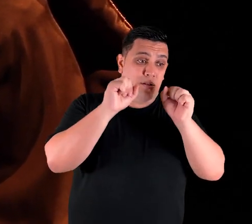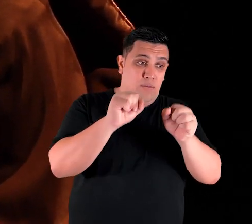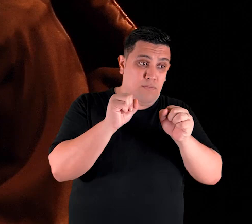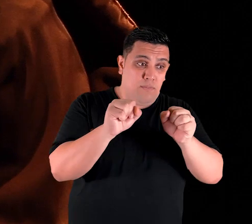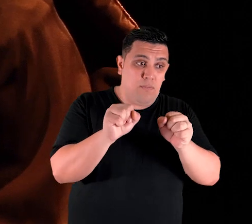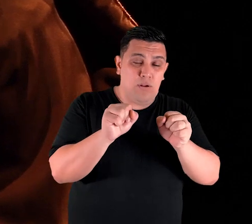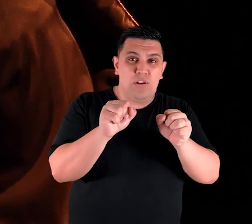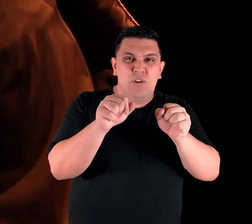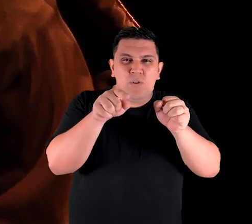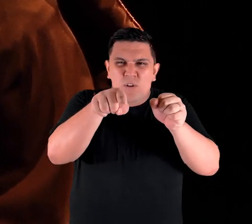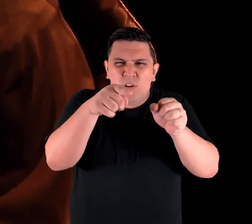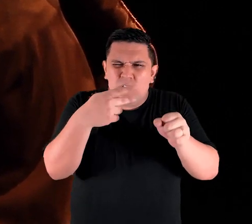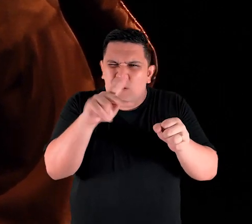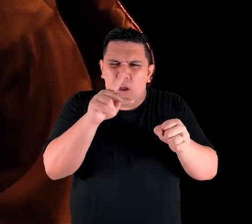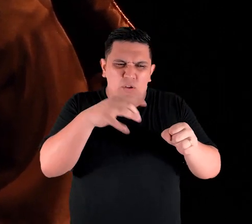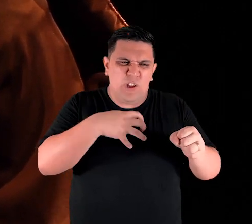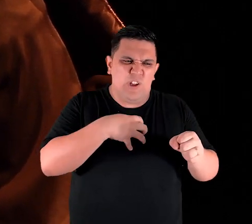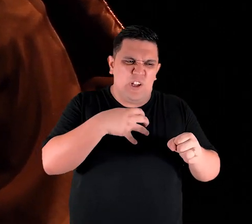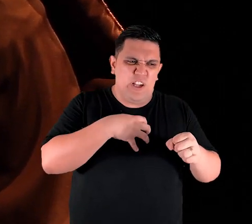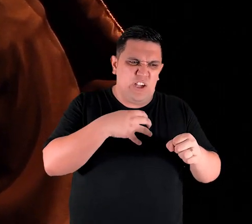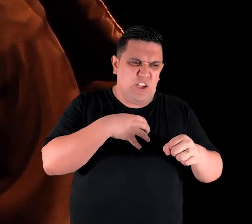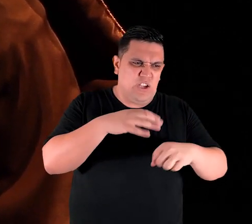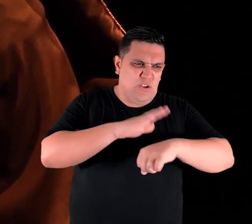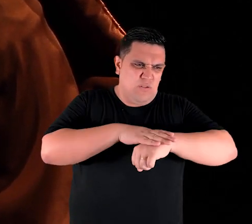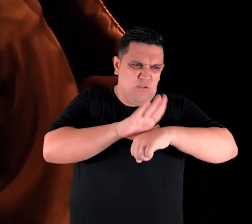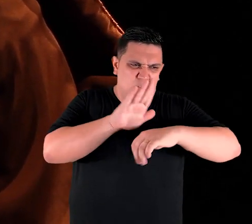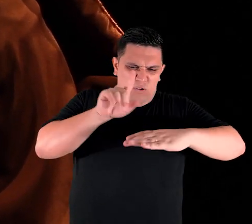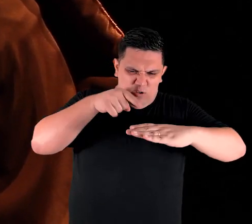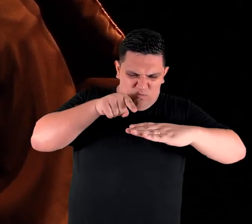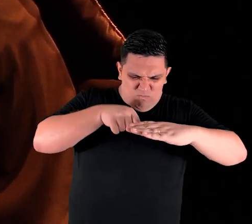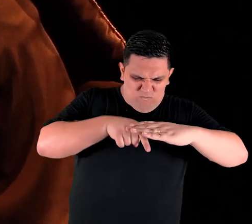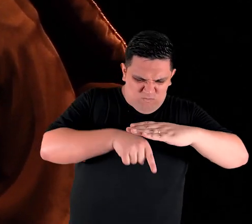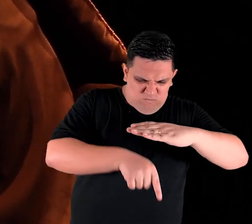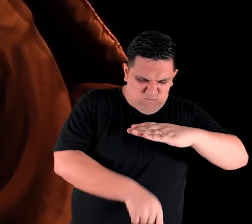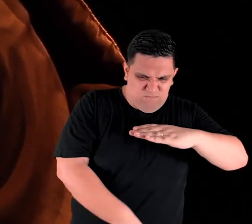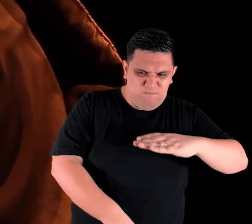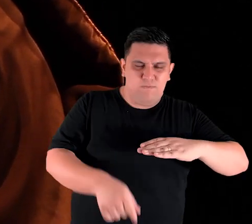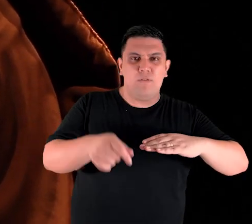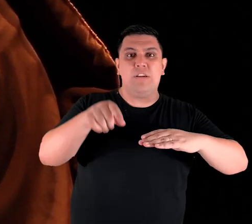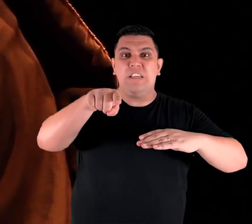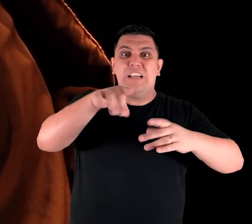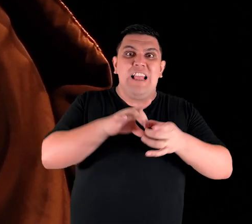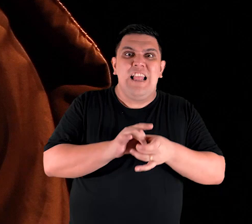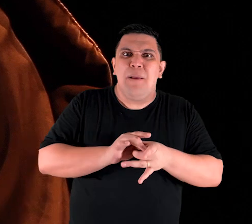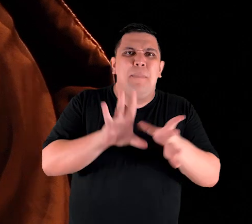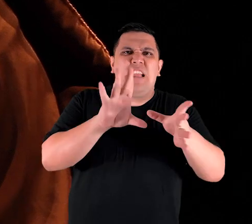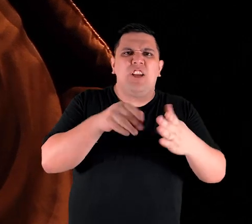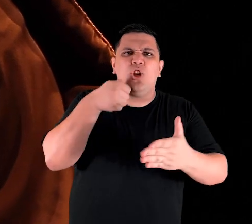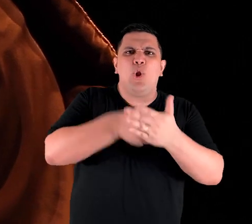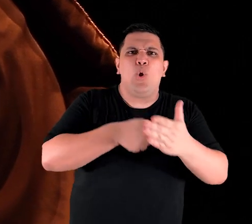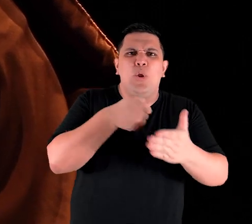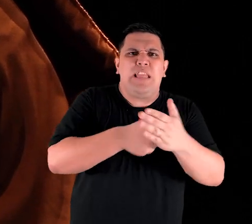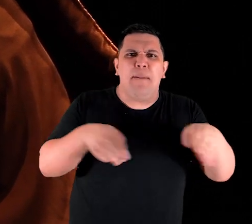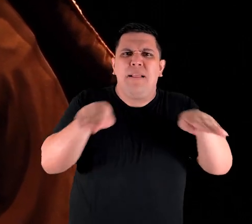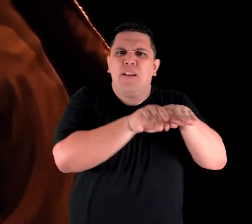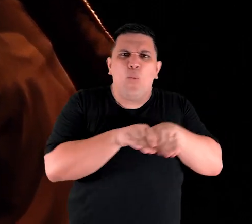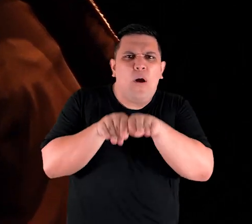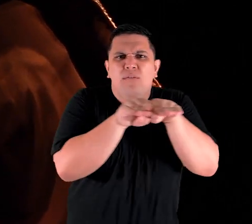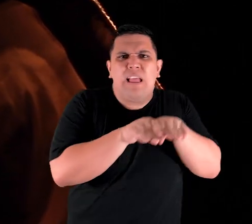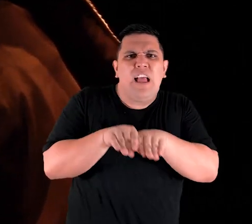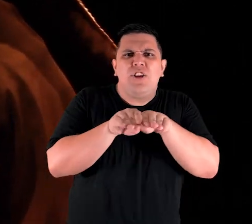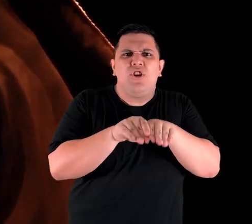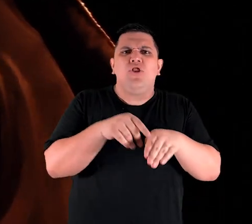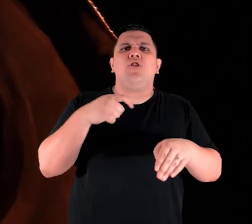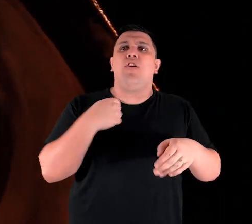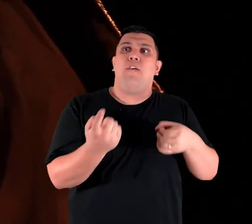os seus sentimentos mais ferozes de liberdade, de lutar pela igualdade, e